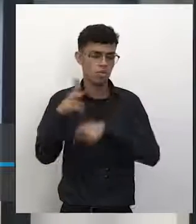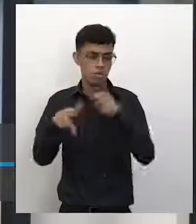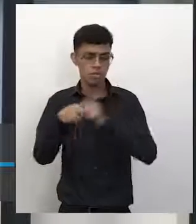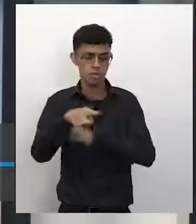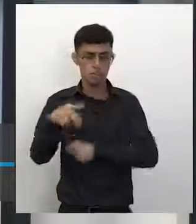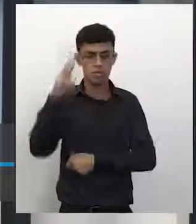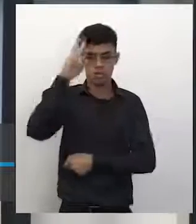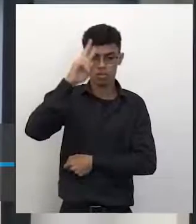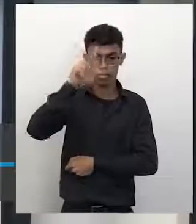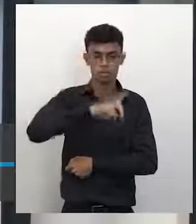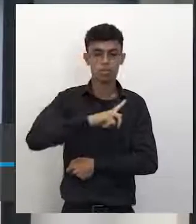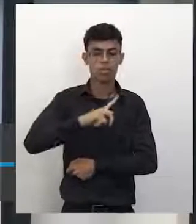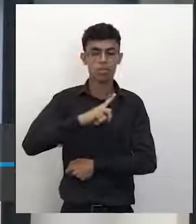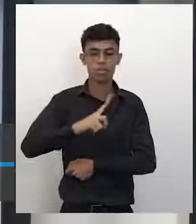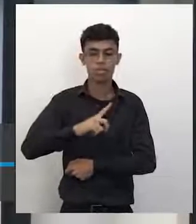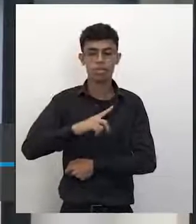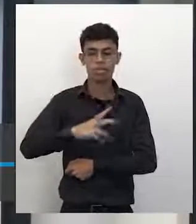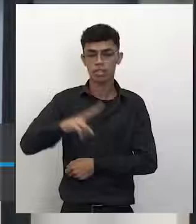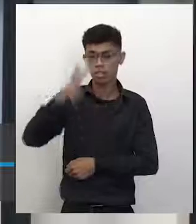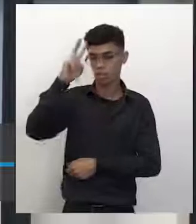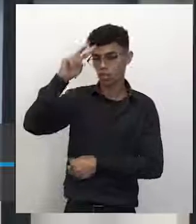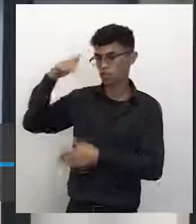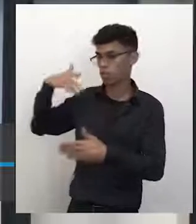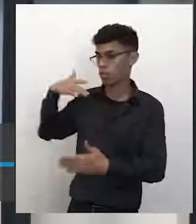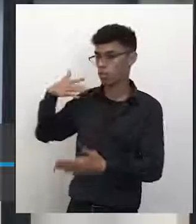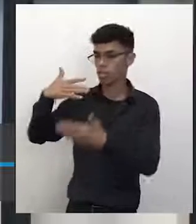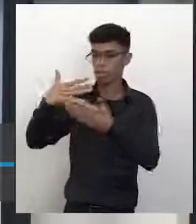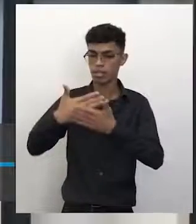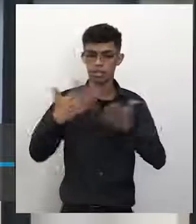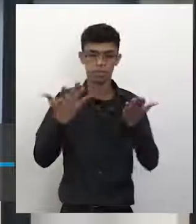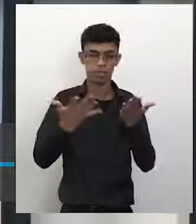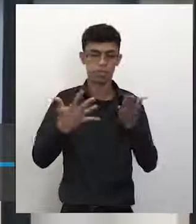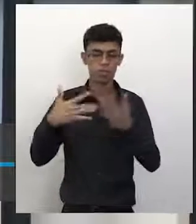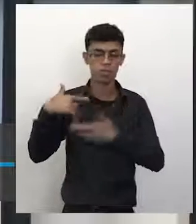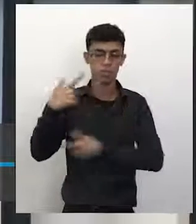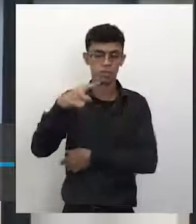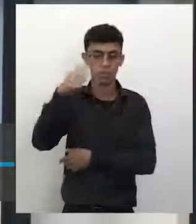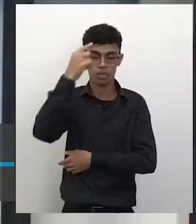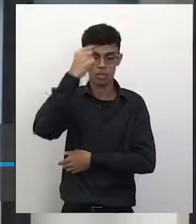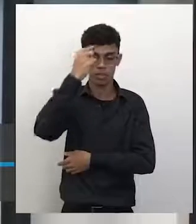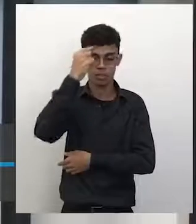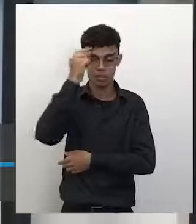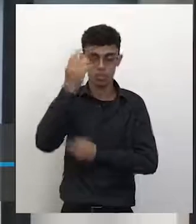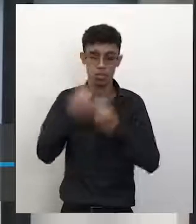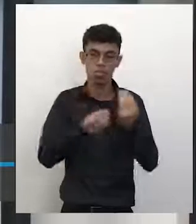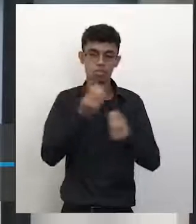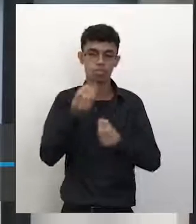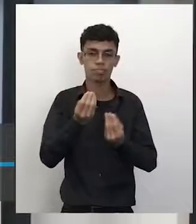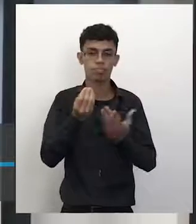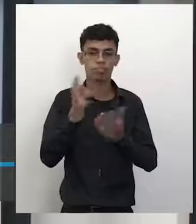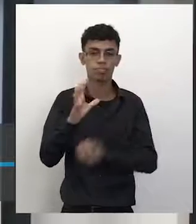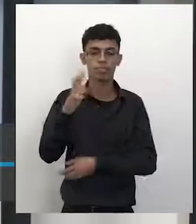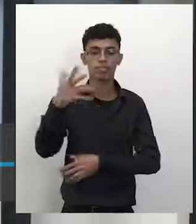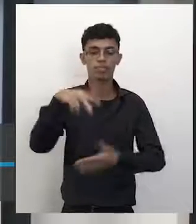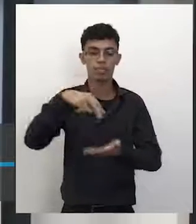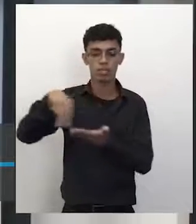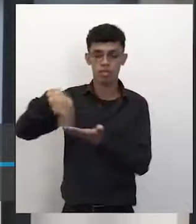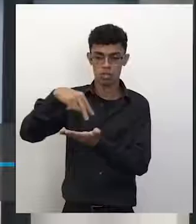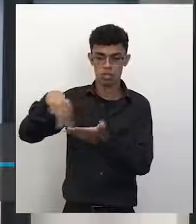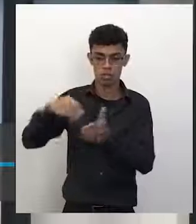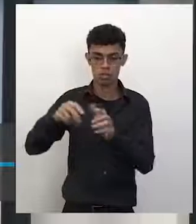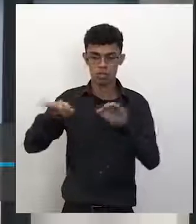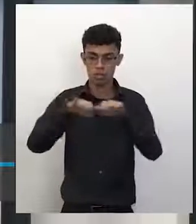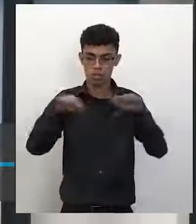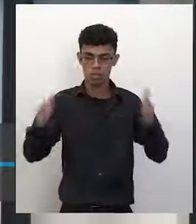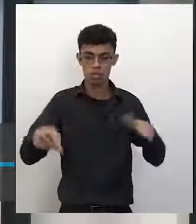conta até a história, uma das histórias que são contadas, no segundo é só pra gente ter mais ou menos uma ideia de como que é quando é dançado dentro de um